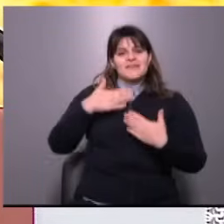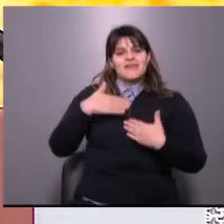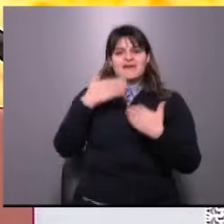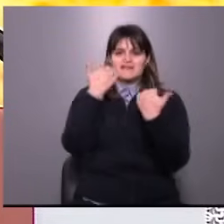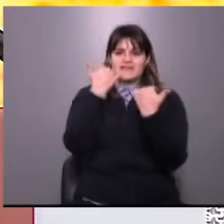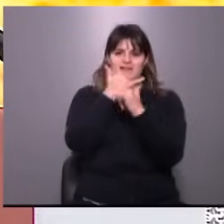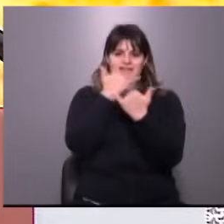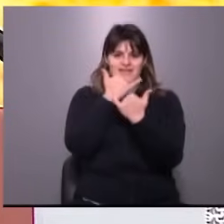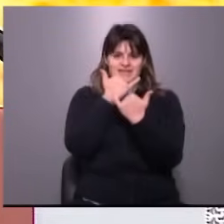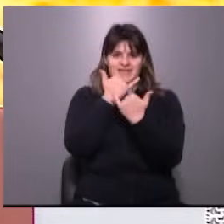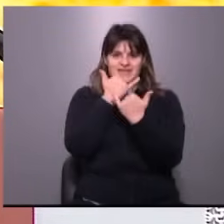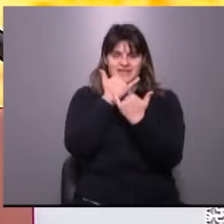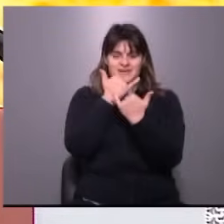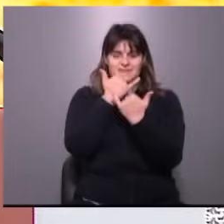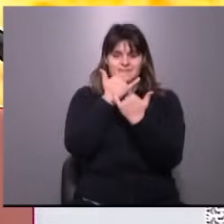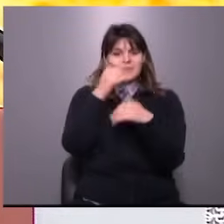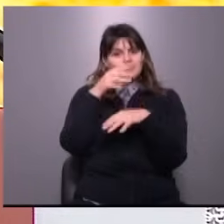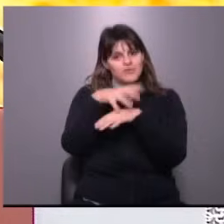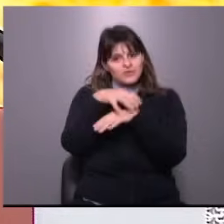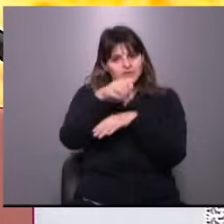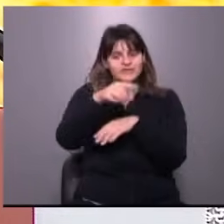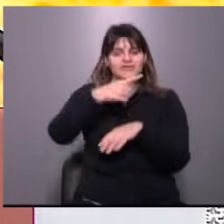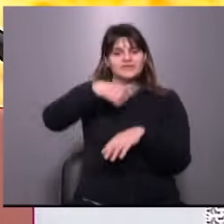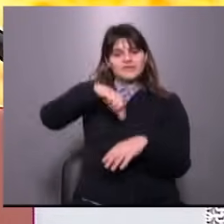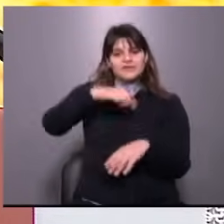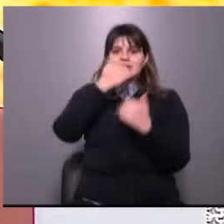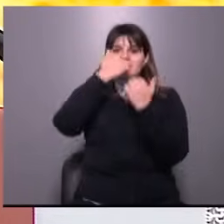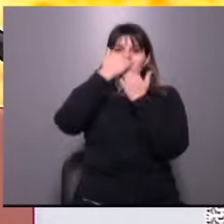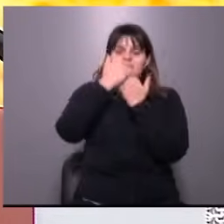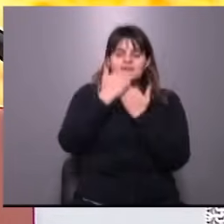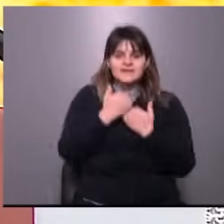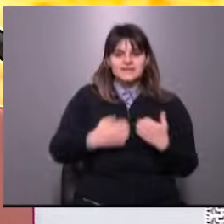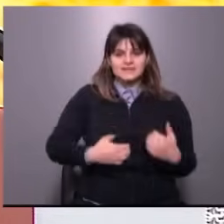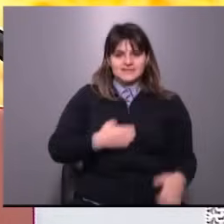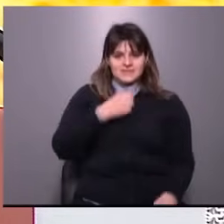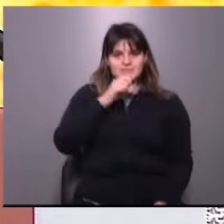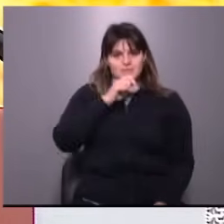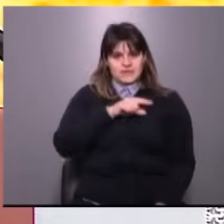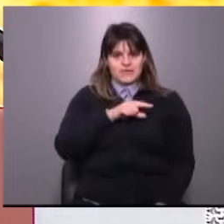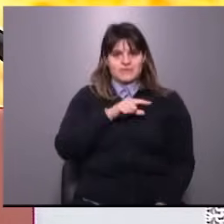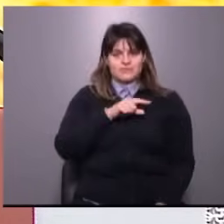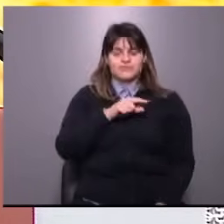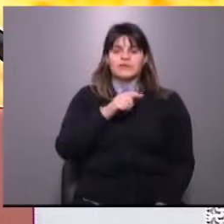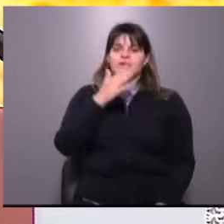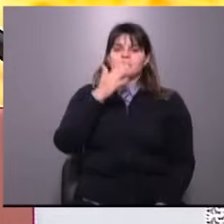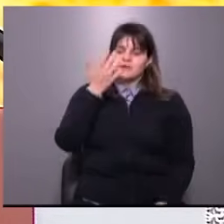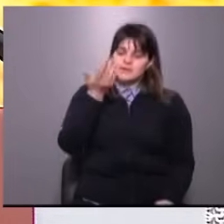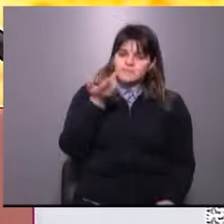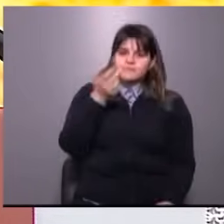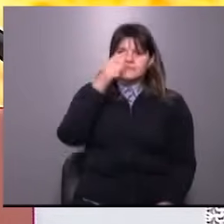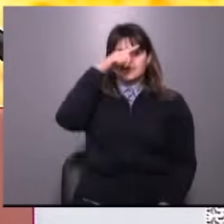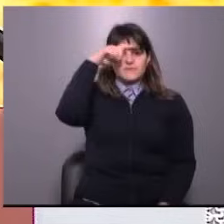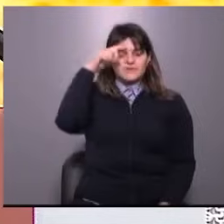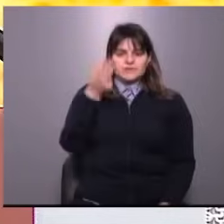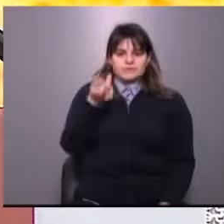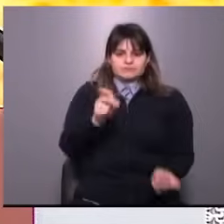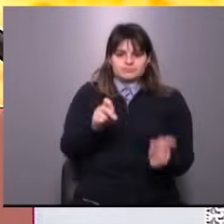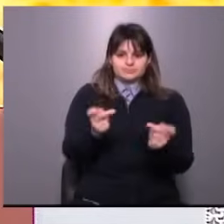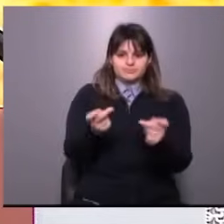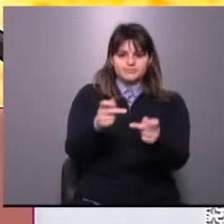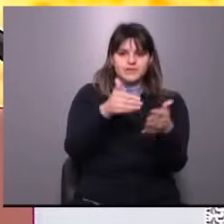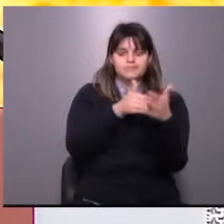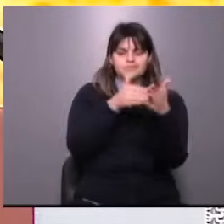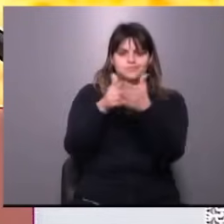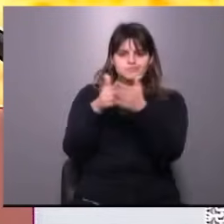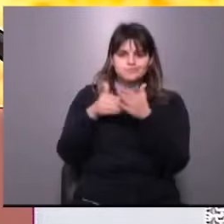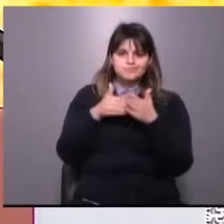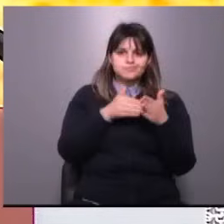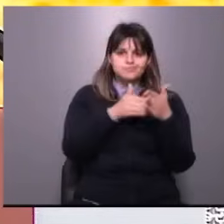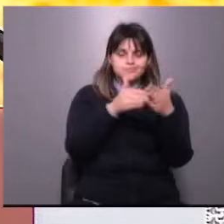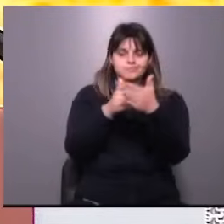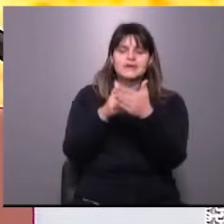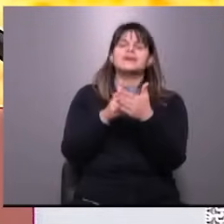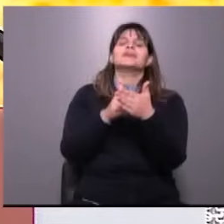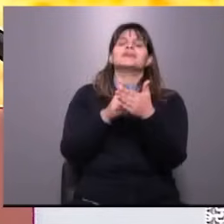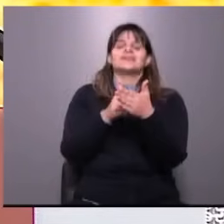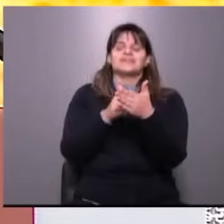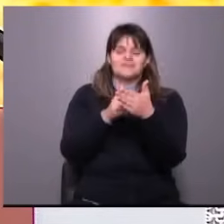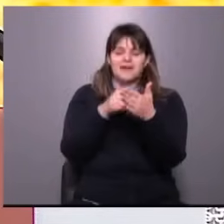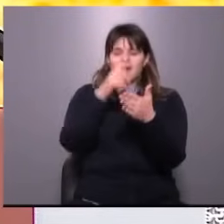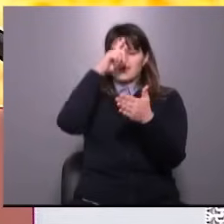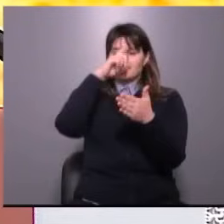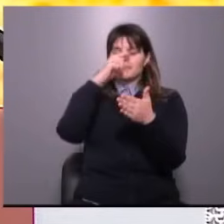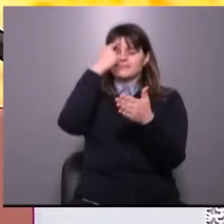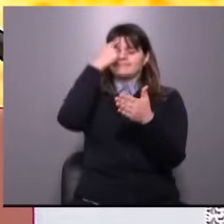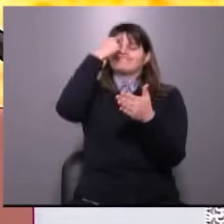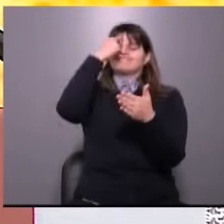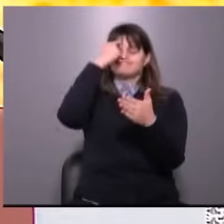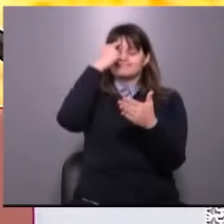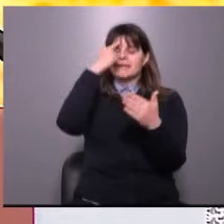E esse é o motivo para nos alegrarmos. E por isso é que, mesmo no meio das dificuldades, esta